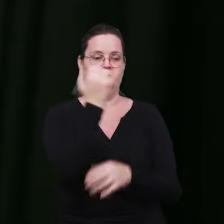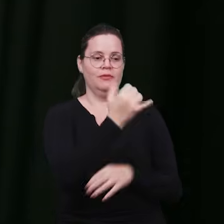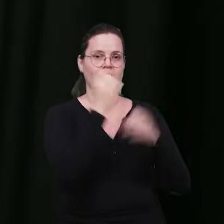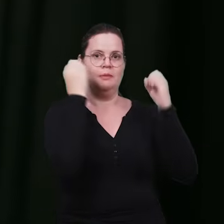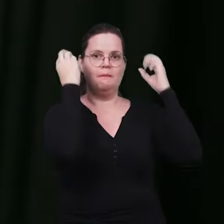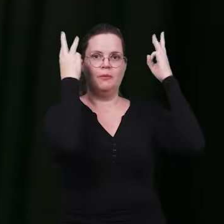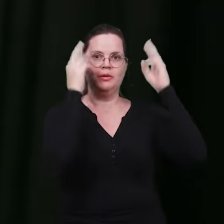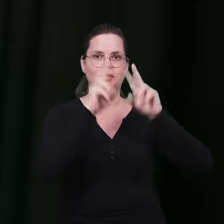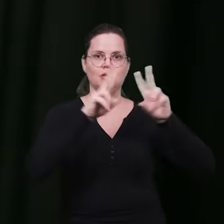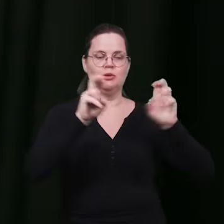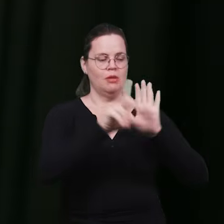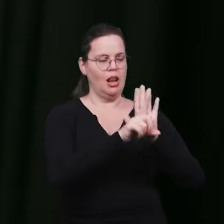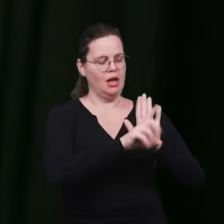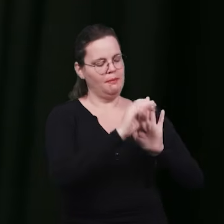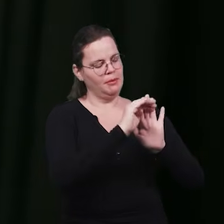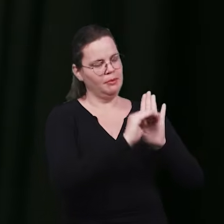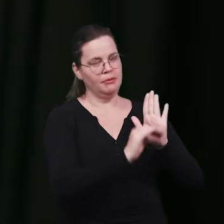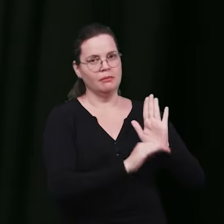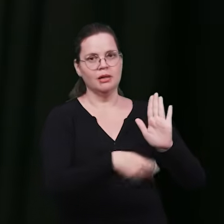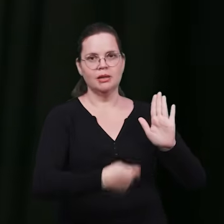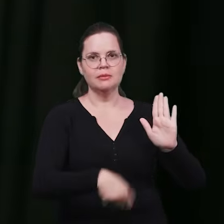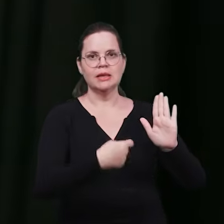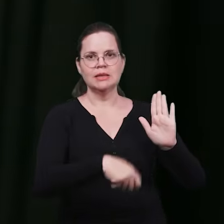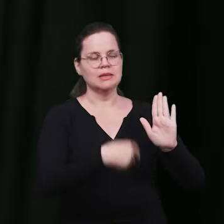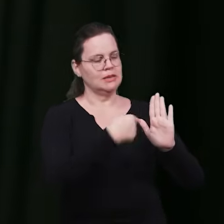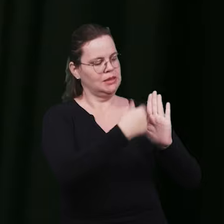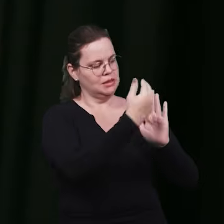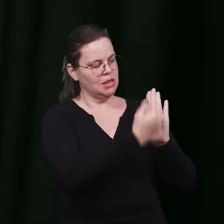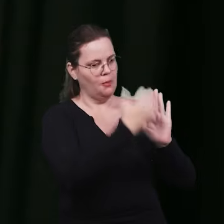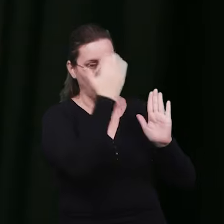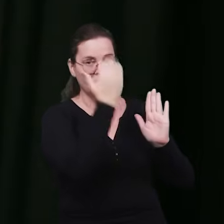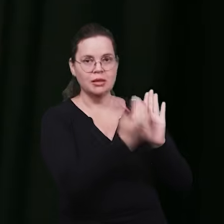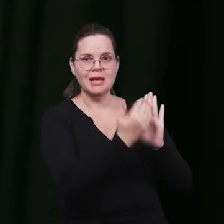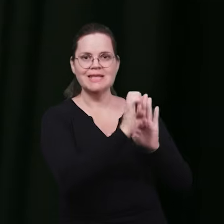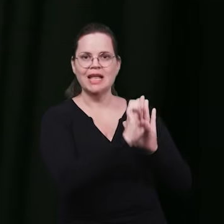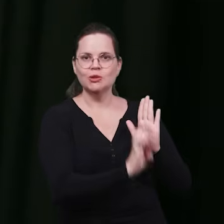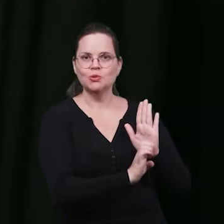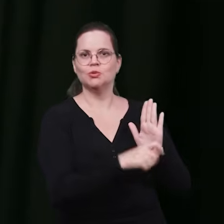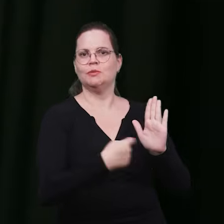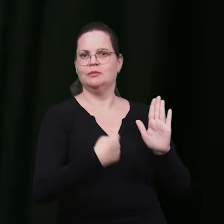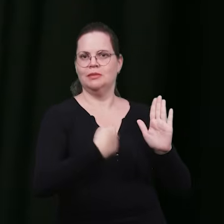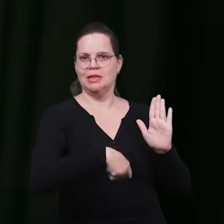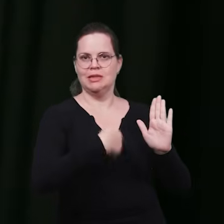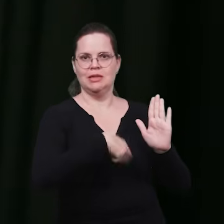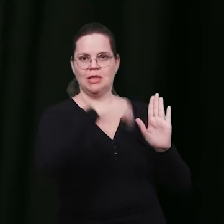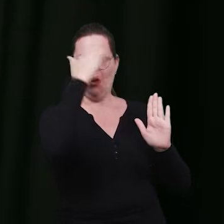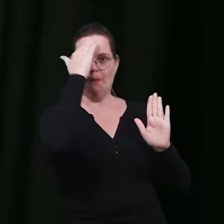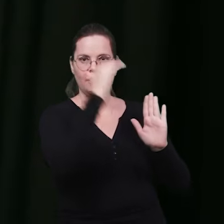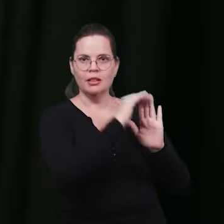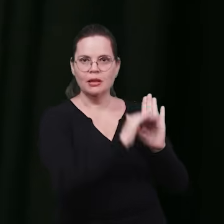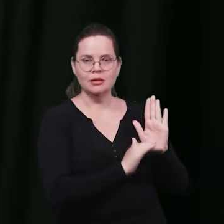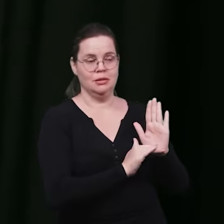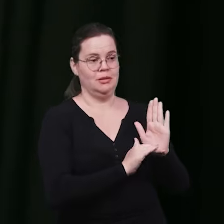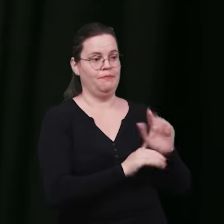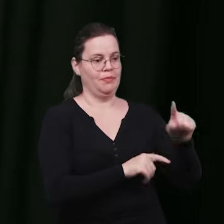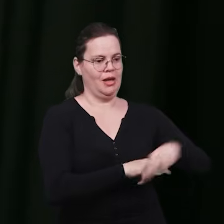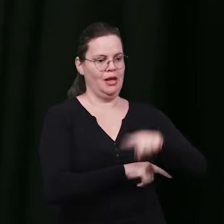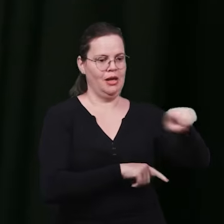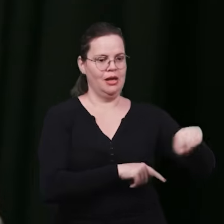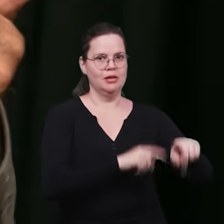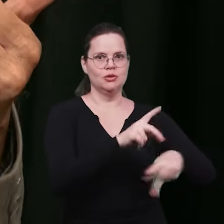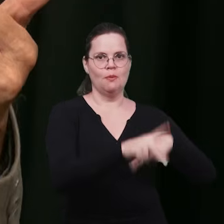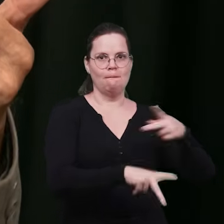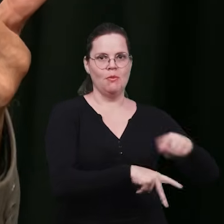a respeito das leis, dos estatutos, o Senhor leva o povo lá no Monte Ebal e no